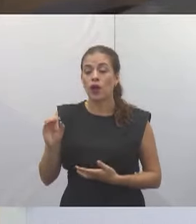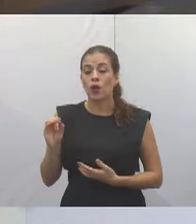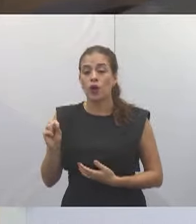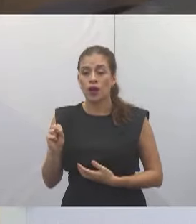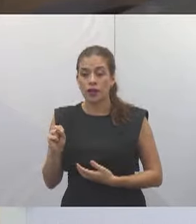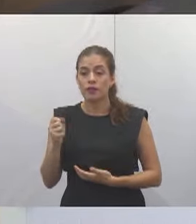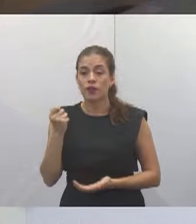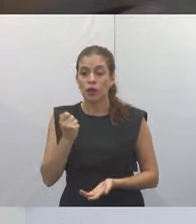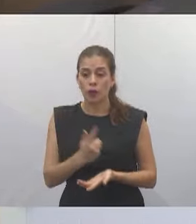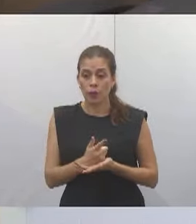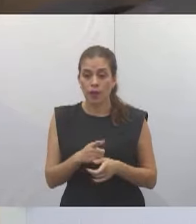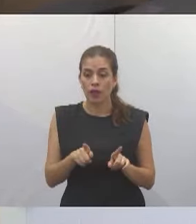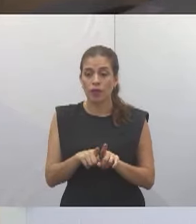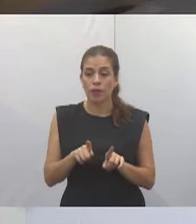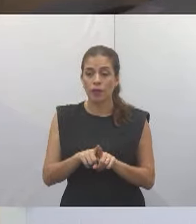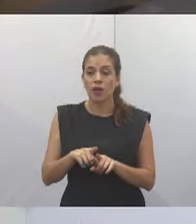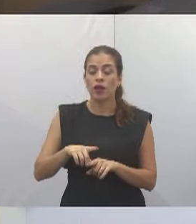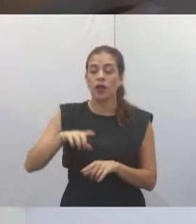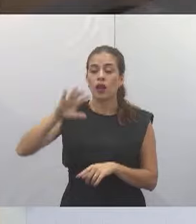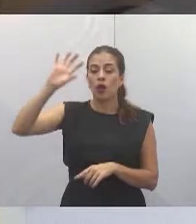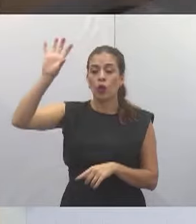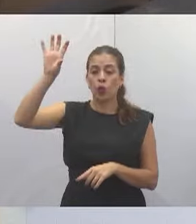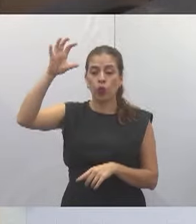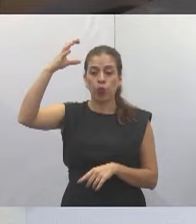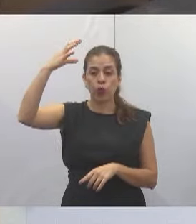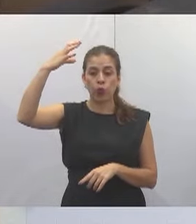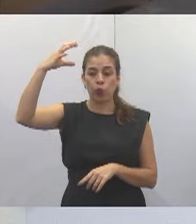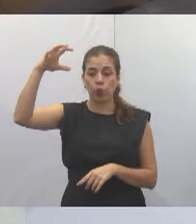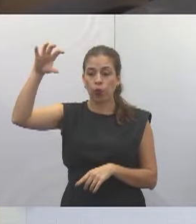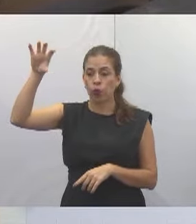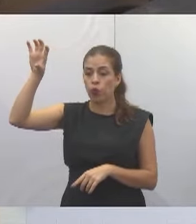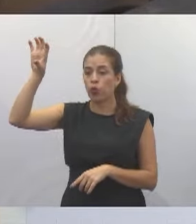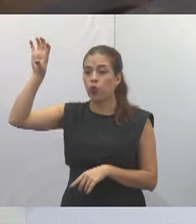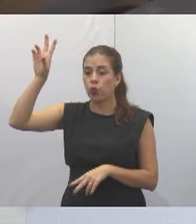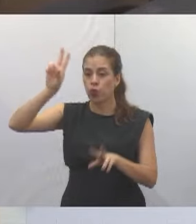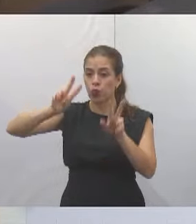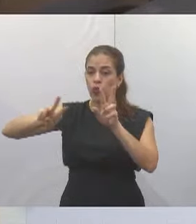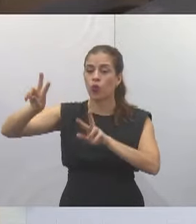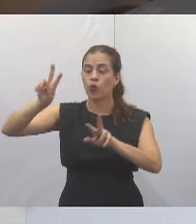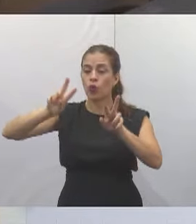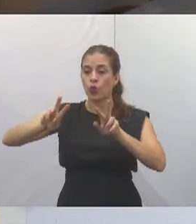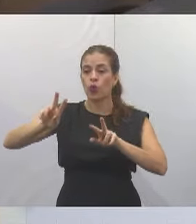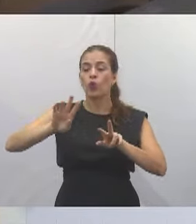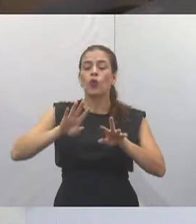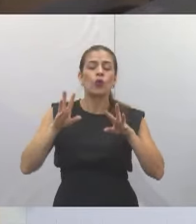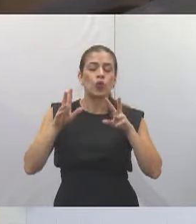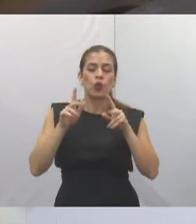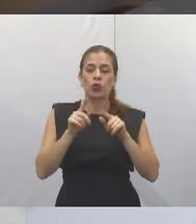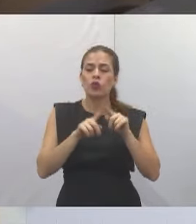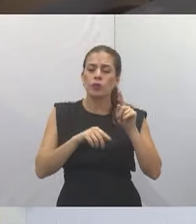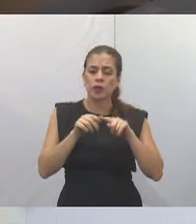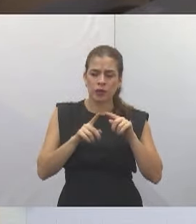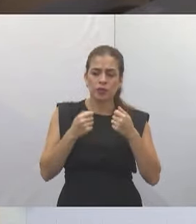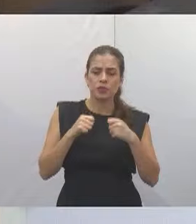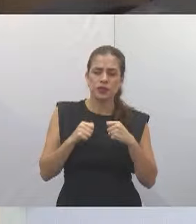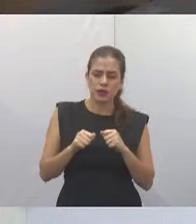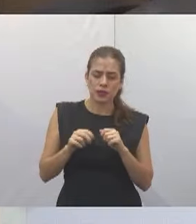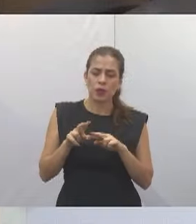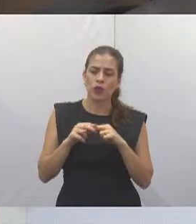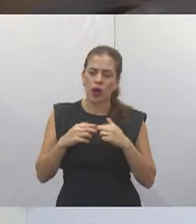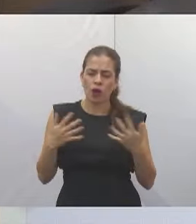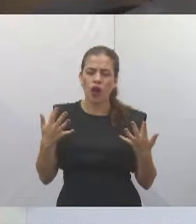adquirindo ventilador, aparelho, para colocar lá o aparelho de ar e tudo. Então, tem tido algumas reclamações, mas é